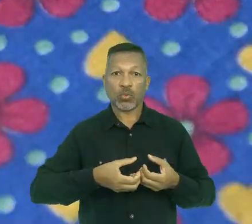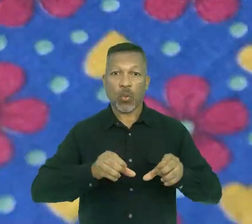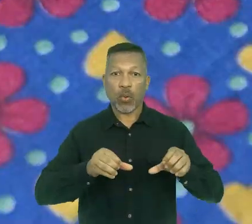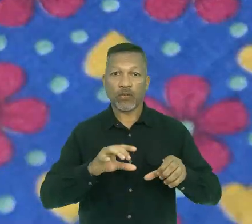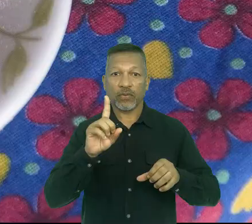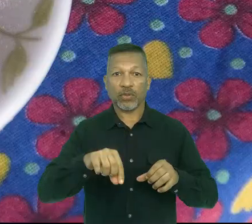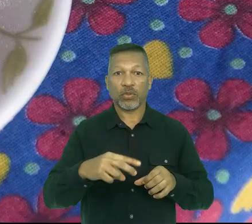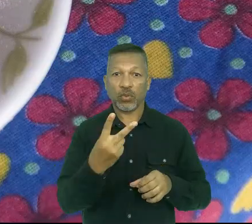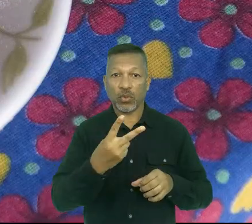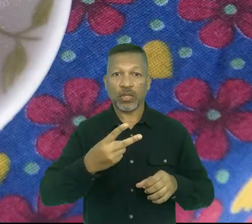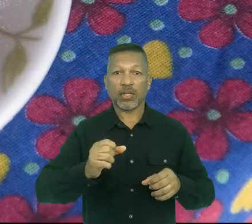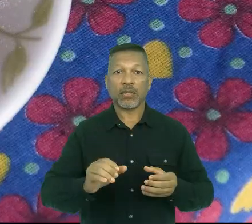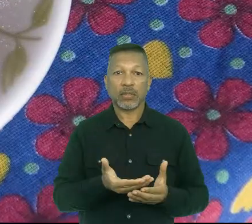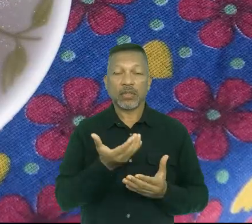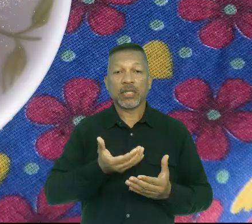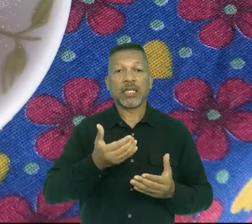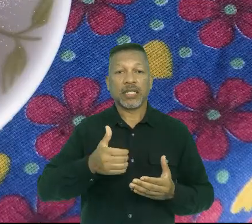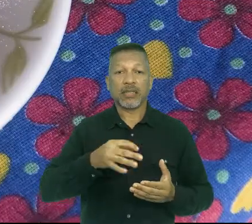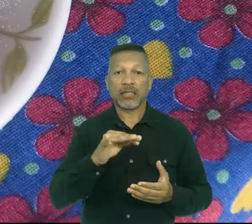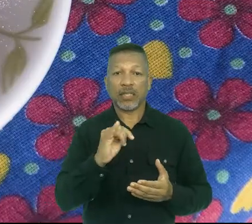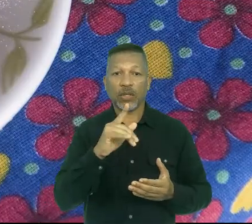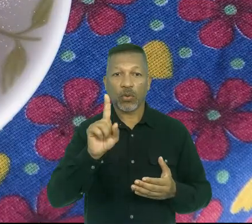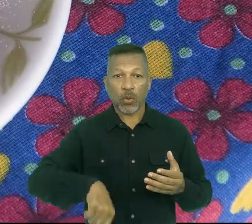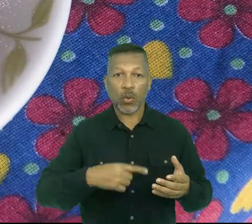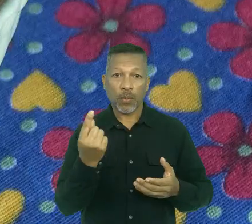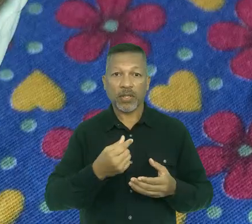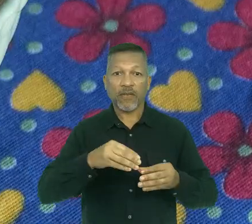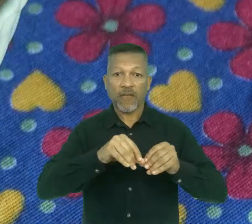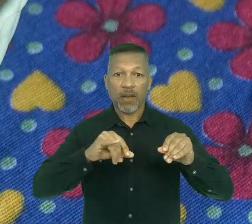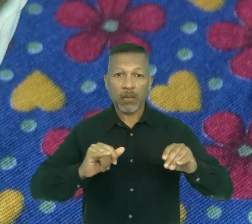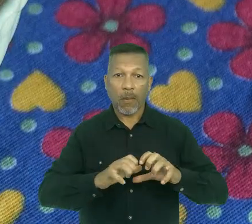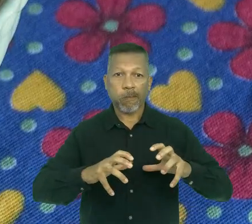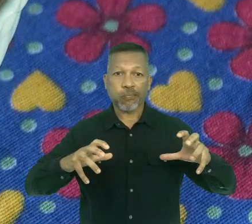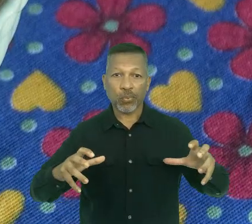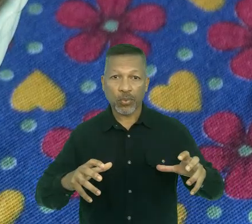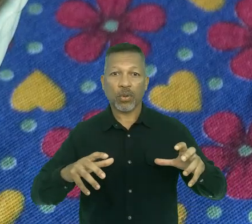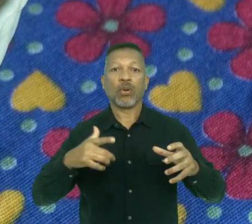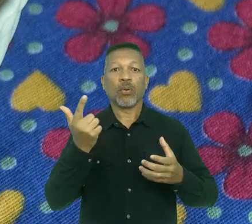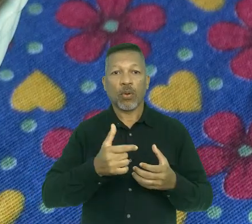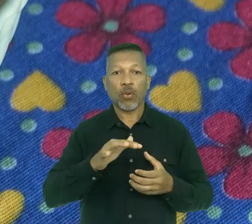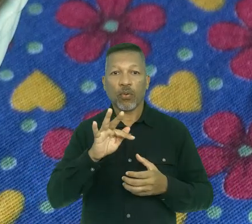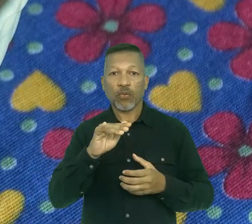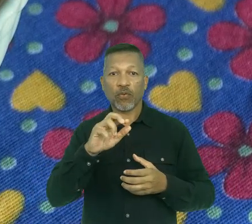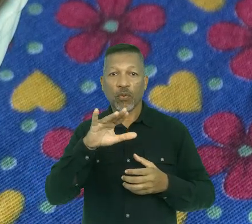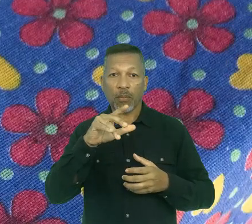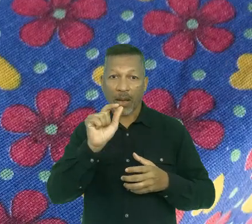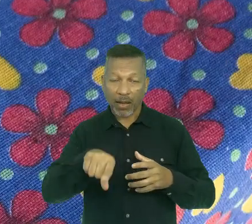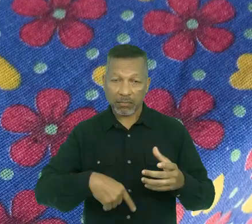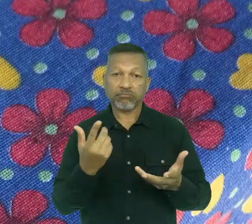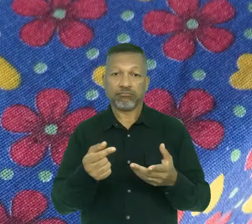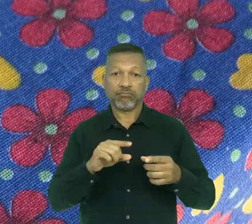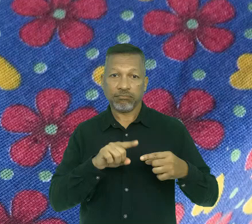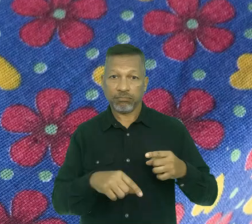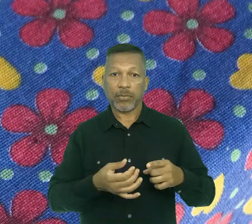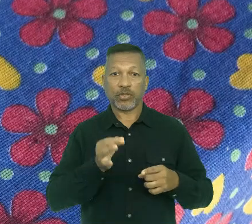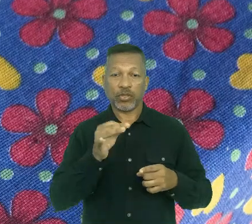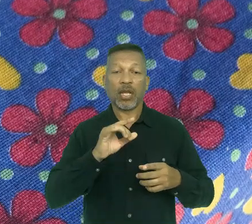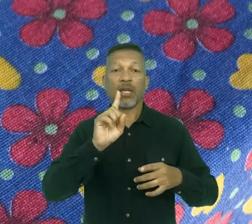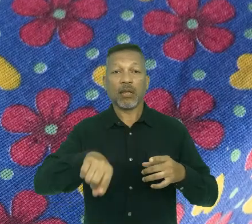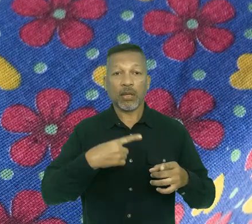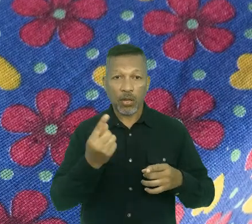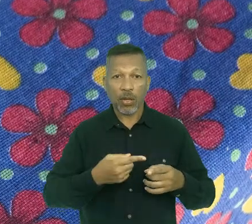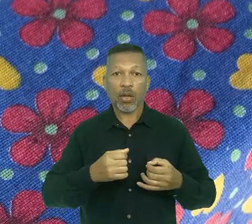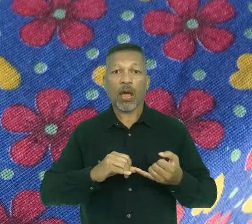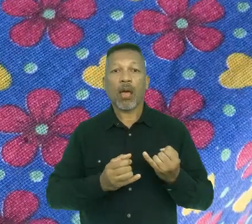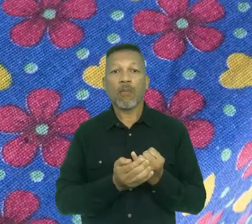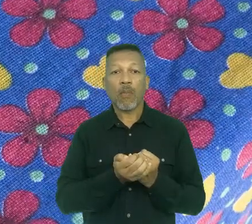colheres de trigo, 1 colher de fermento químico, 1 xícara de fubá de moinho de água, 1 xícara de amendoim moído